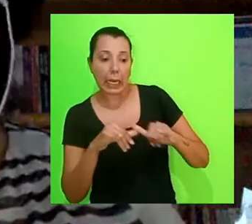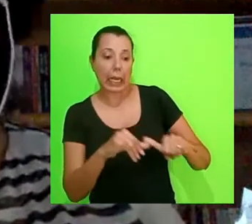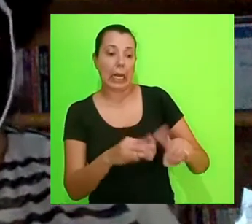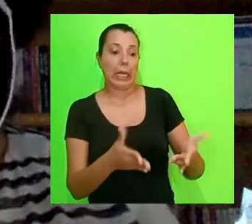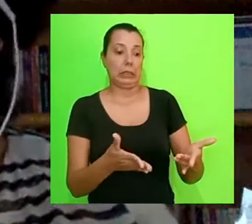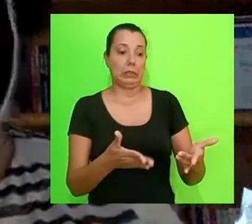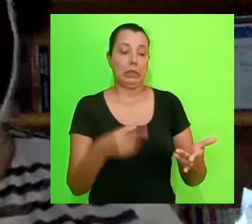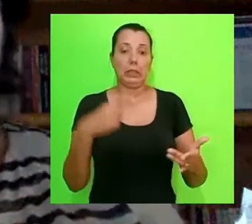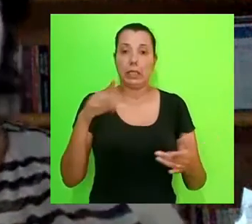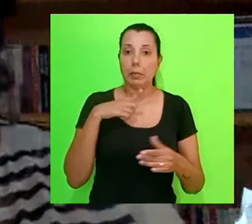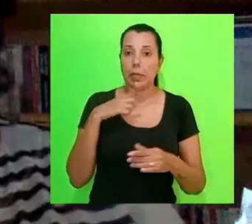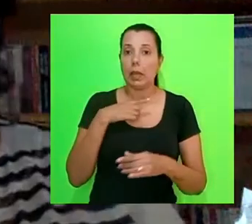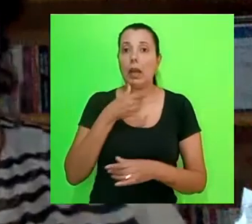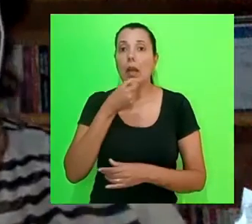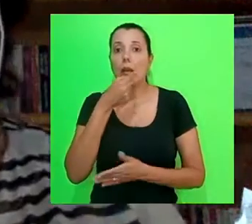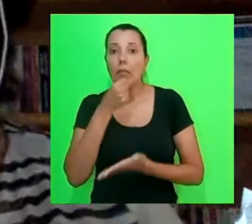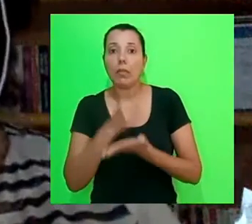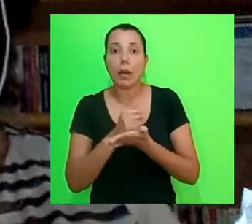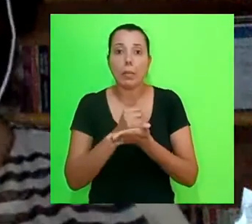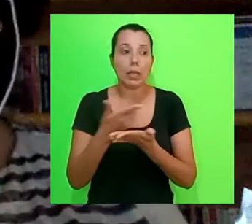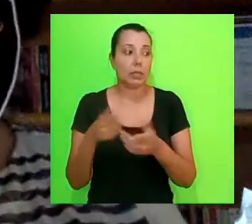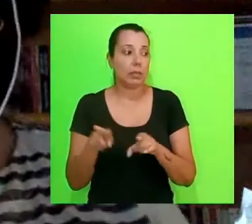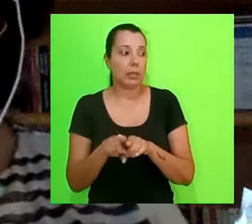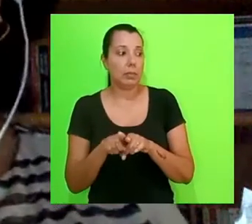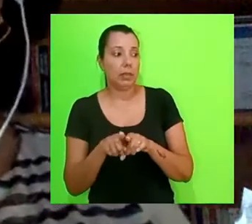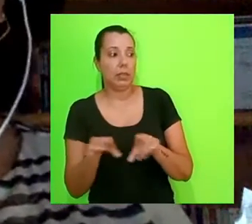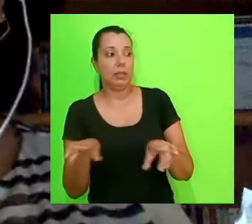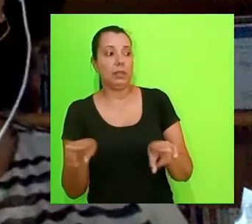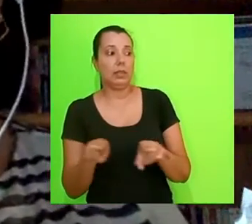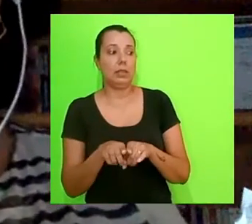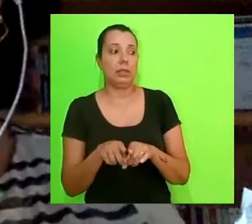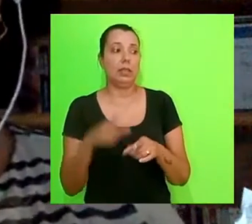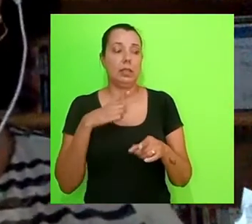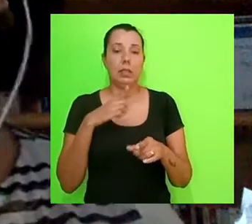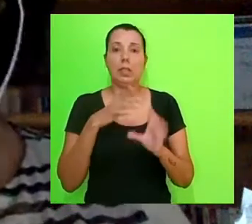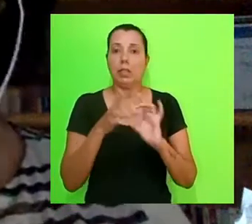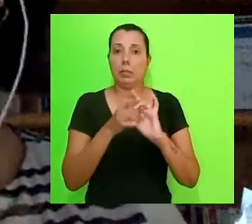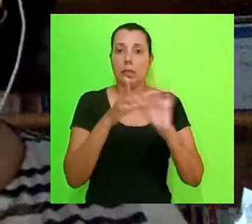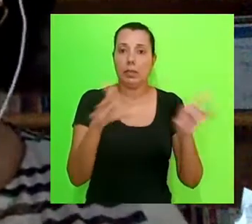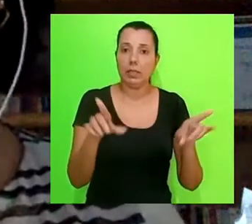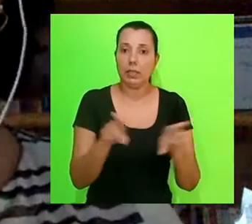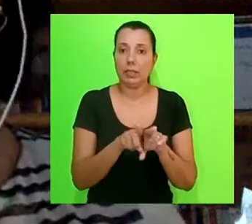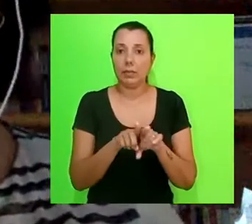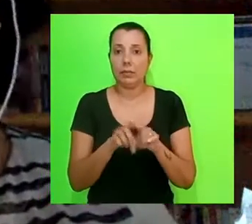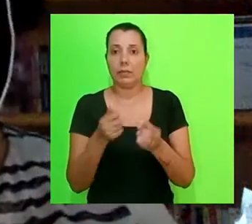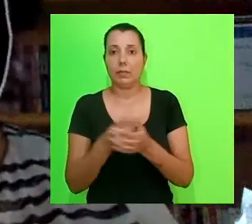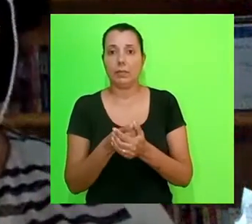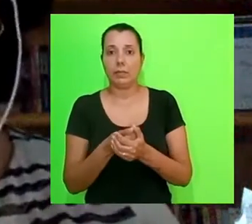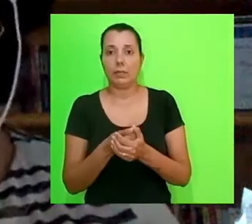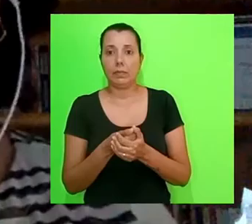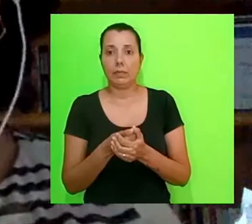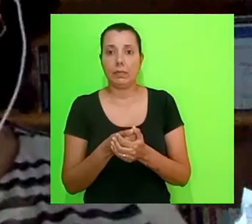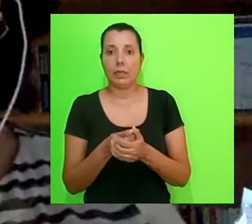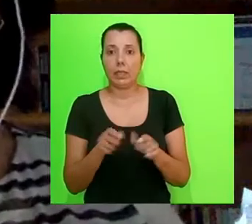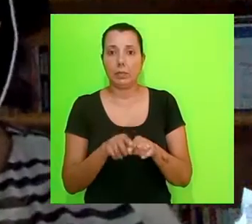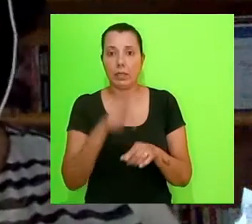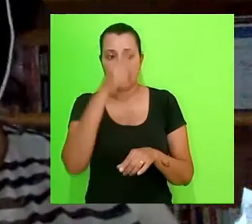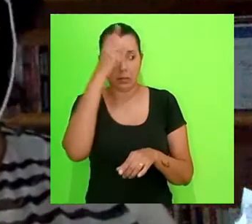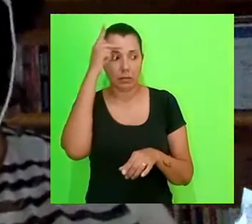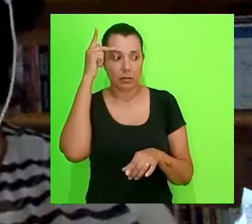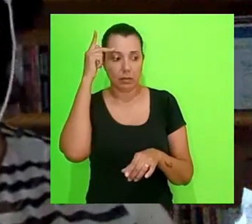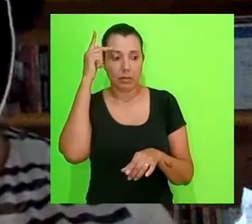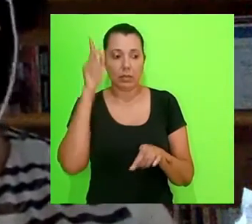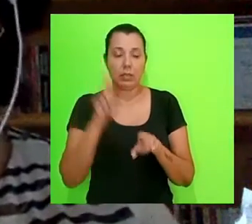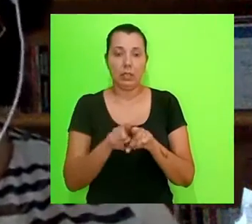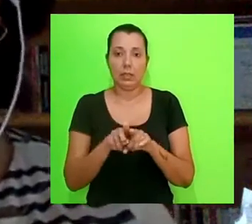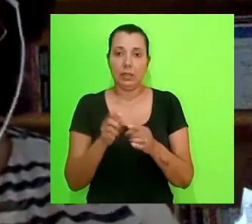condições de fazer a denúncia. Que tem lugares no mundo, né, que criaram até códigos. Quando a mulher pede um determinado medicamento com um